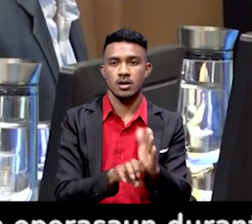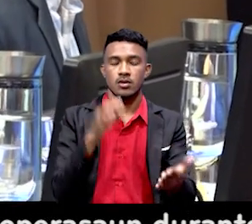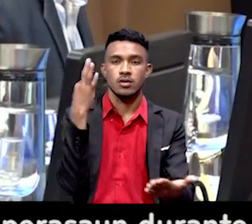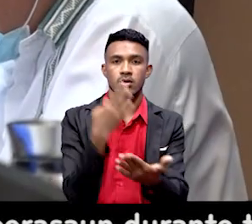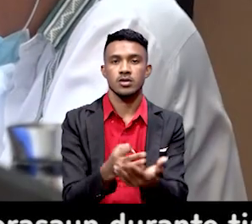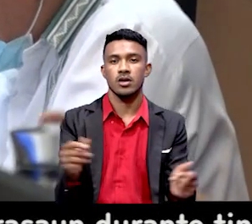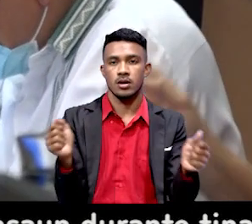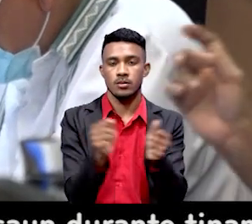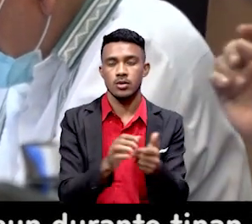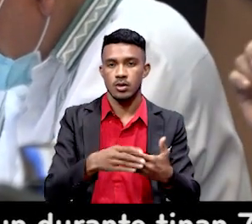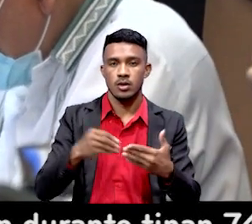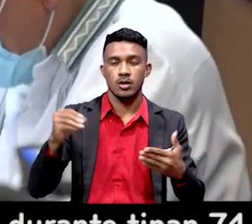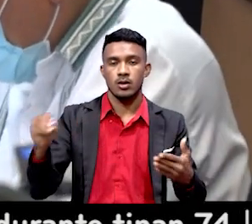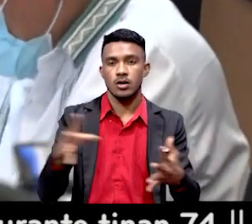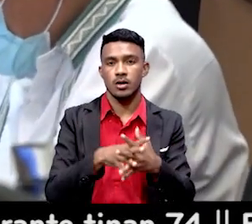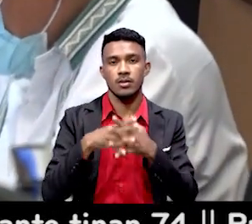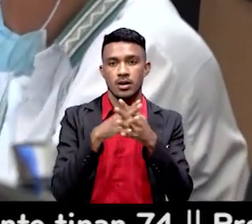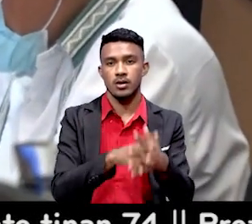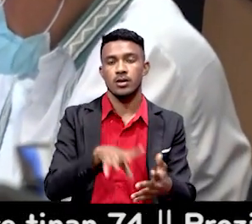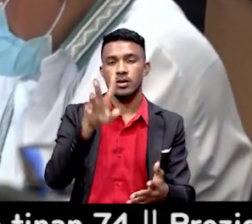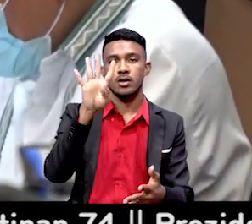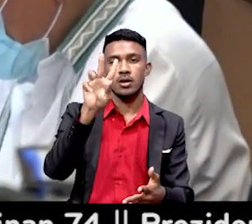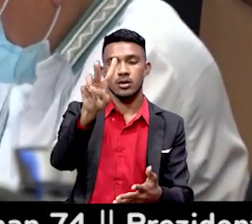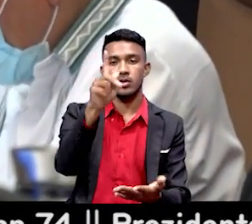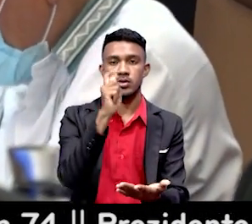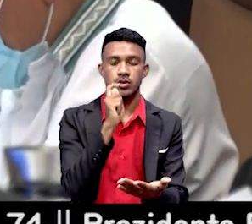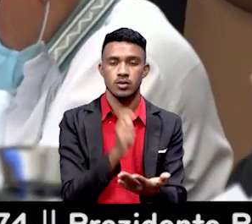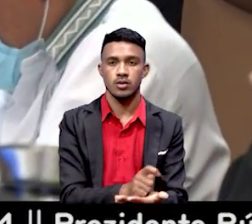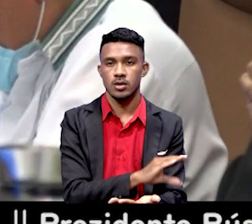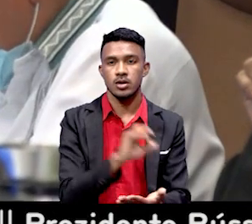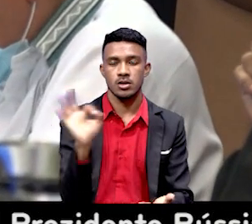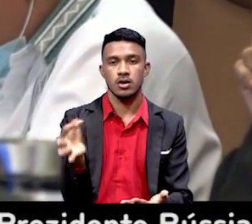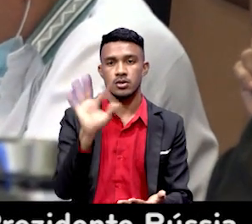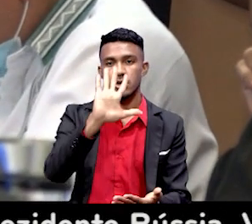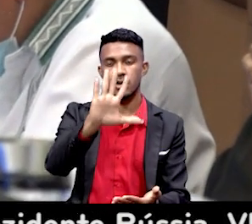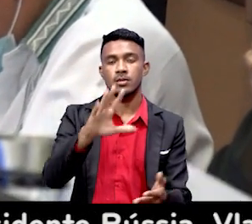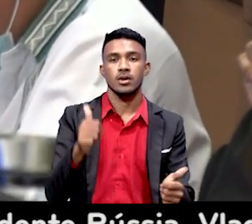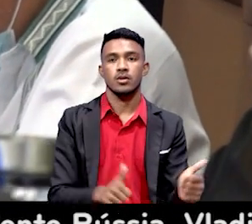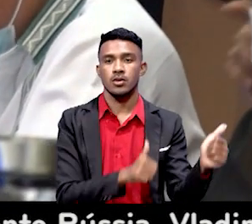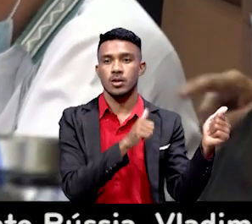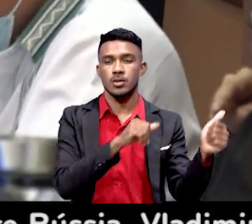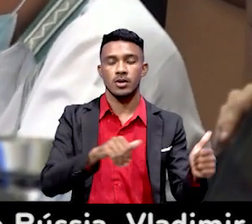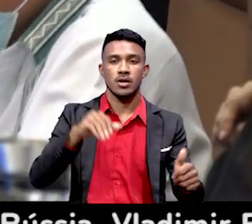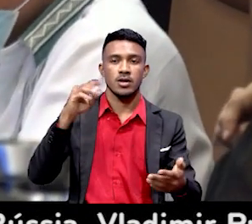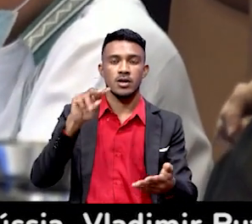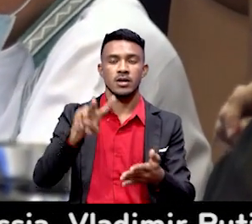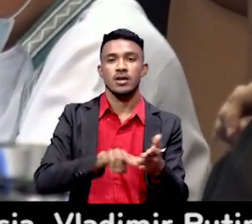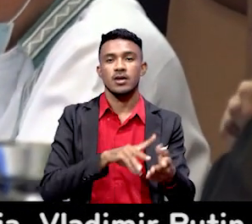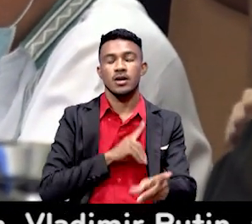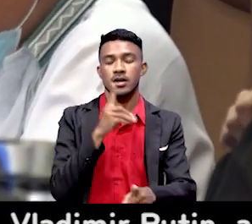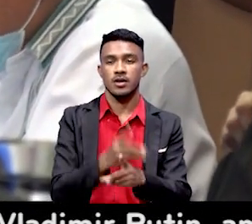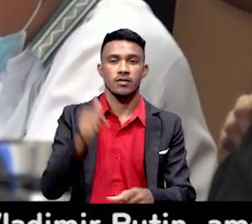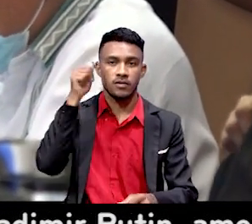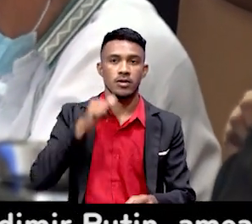total dólar americano tocon atusrua sianulu resin lima, tuirqueran ho igualdade gênero no inclusão